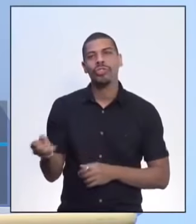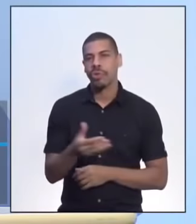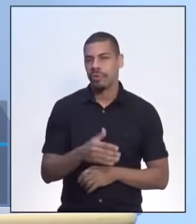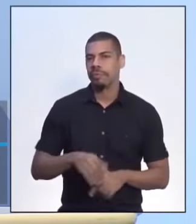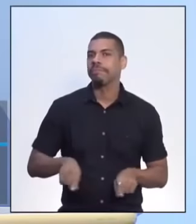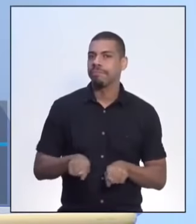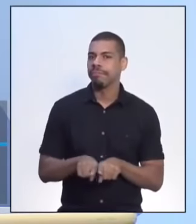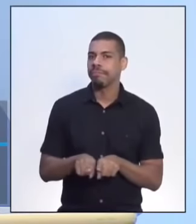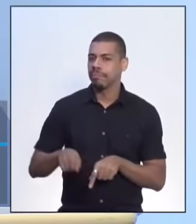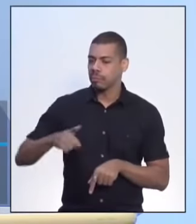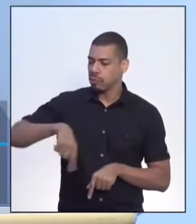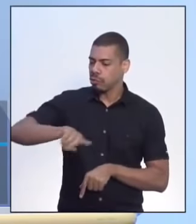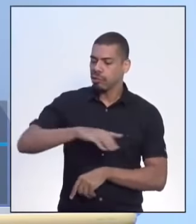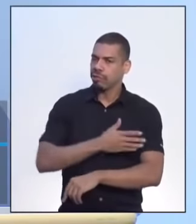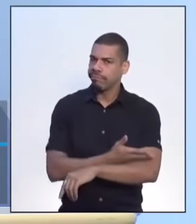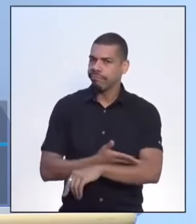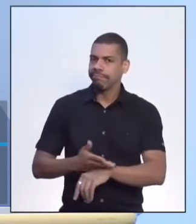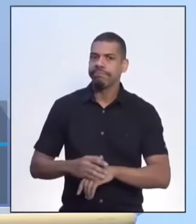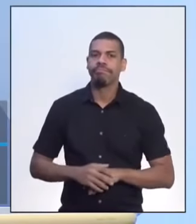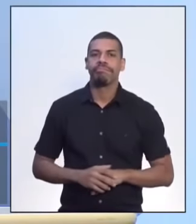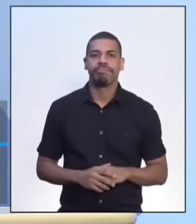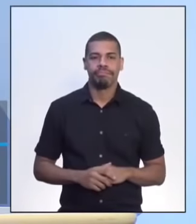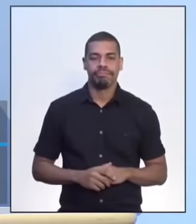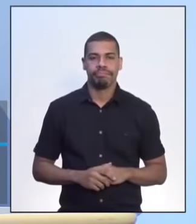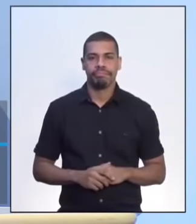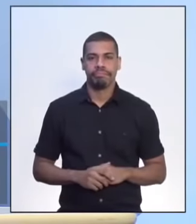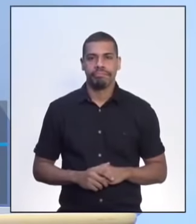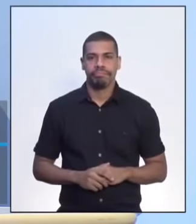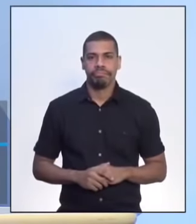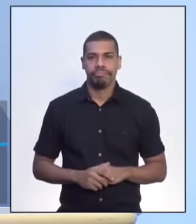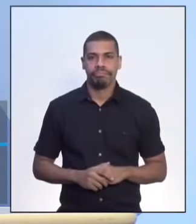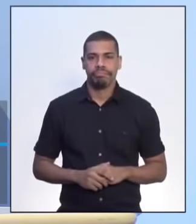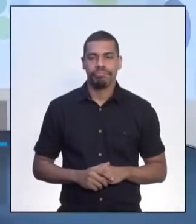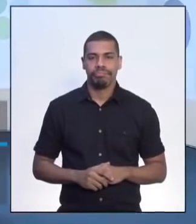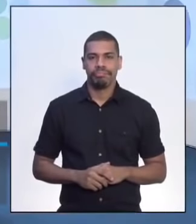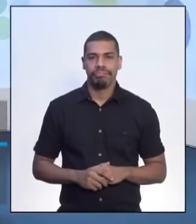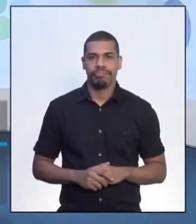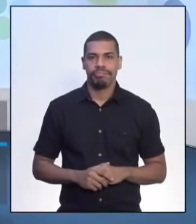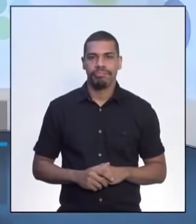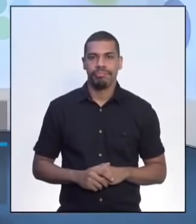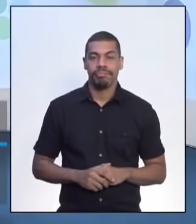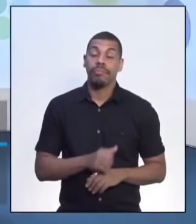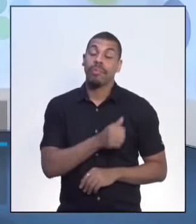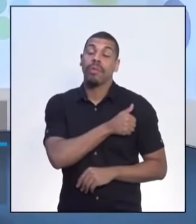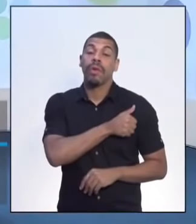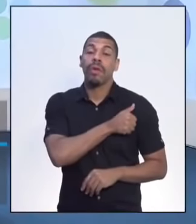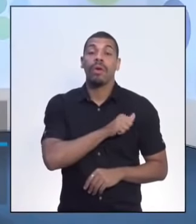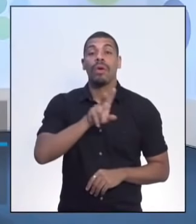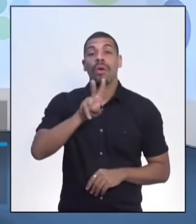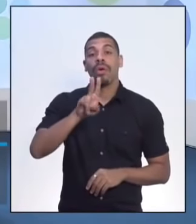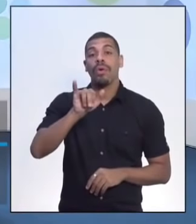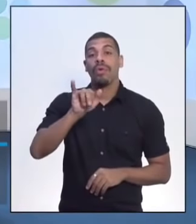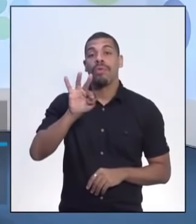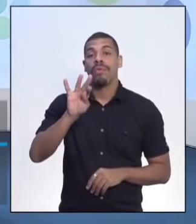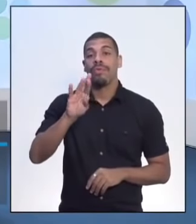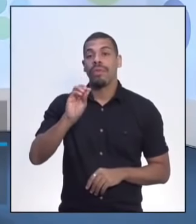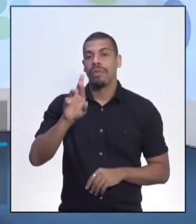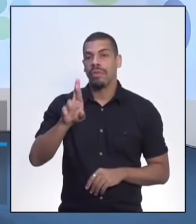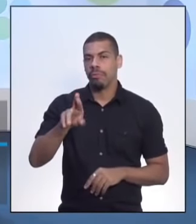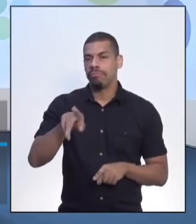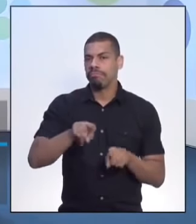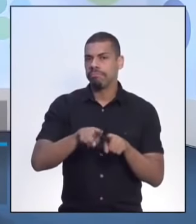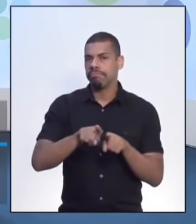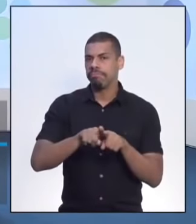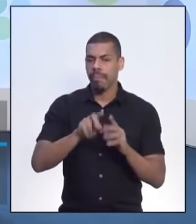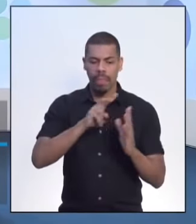Do que nós, que já estamos aqui com eles, né, várias vezes. E o Vitor Henrique diz que sim, porque a leitura de